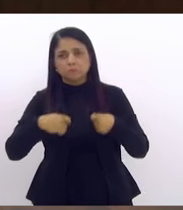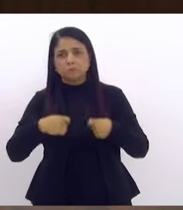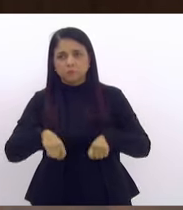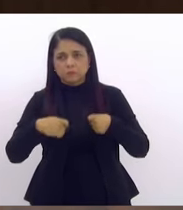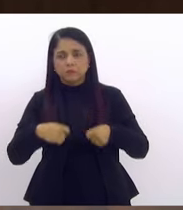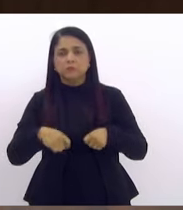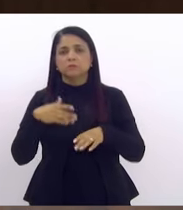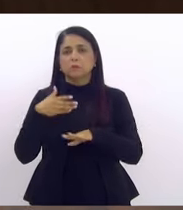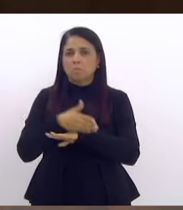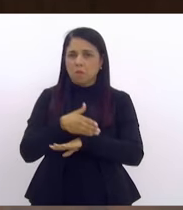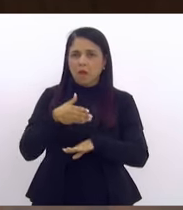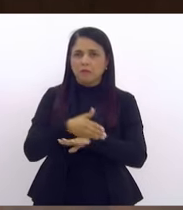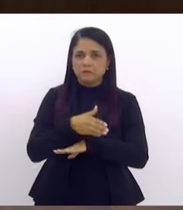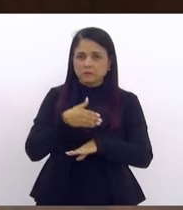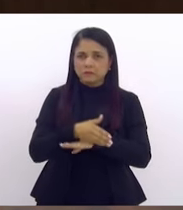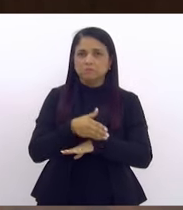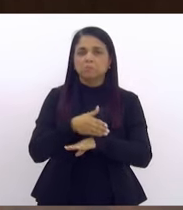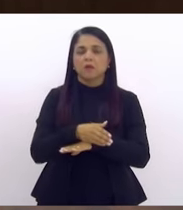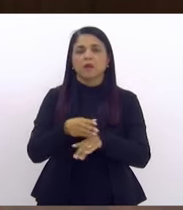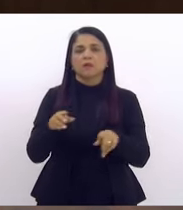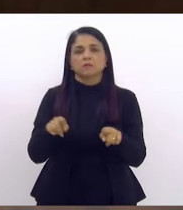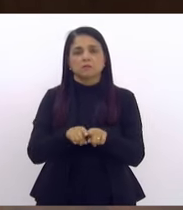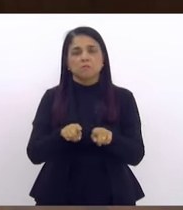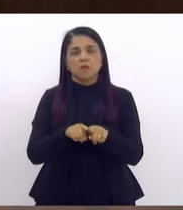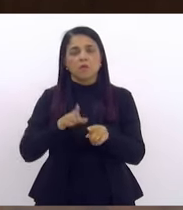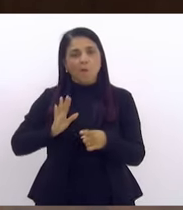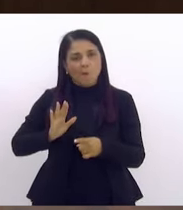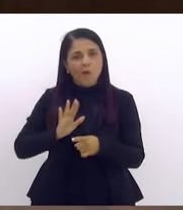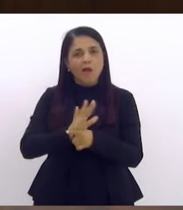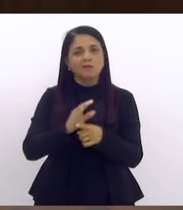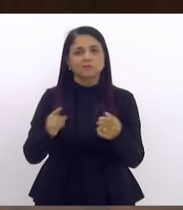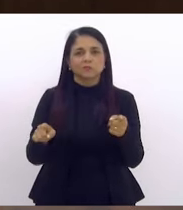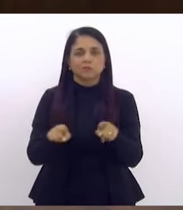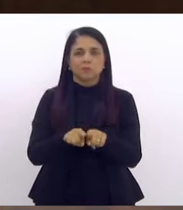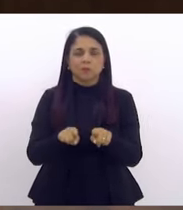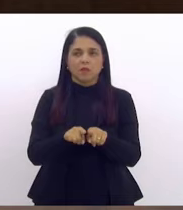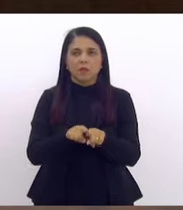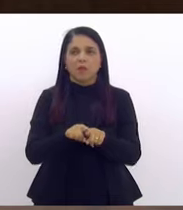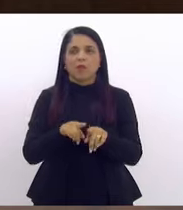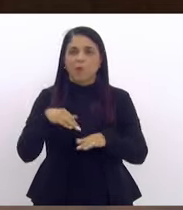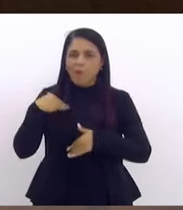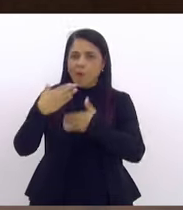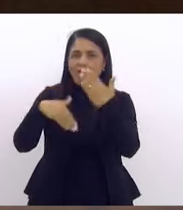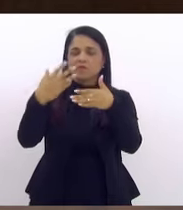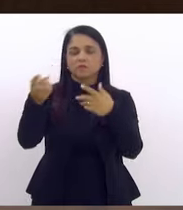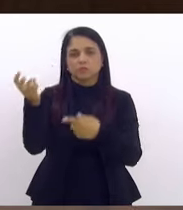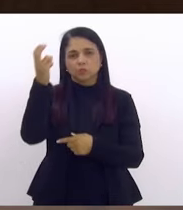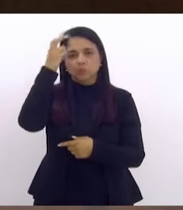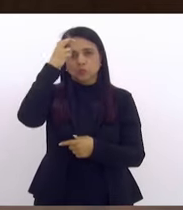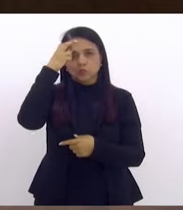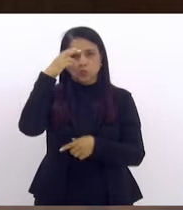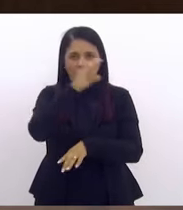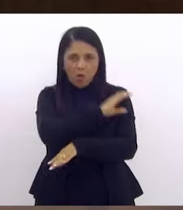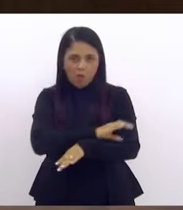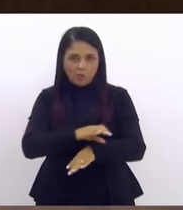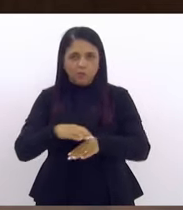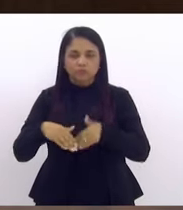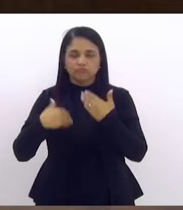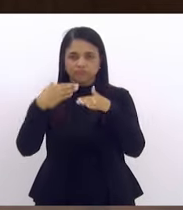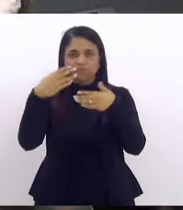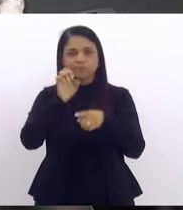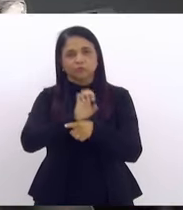de participação, assim como contribui também para o avanço cultural do nosso Estado.